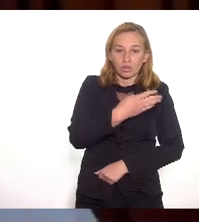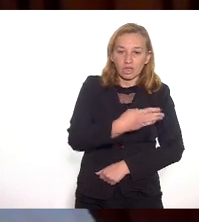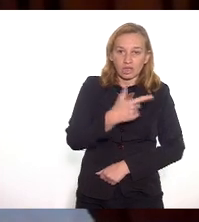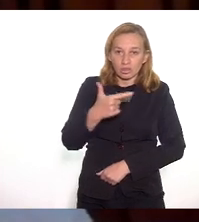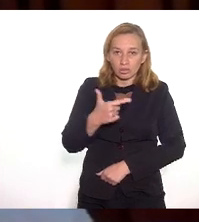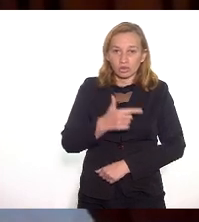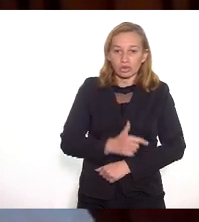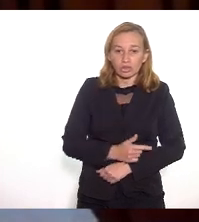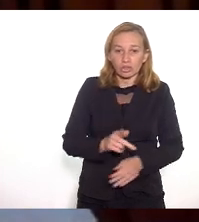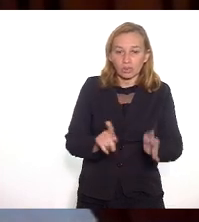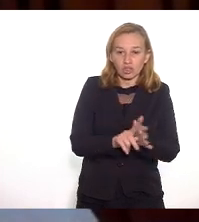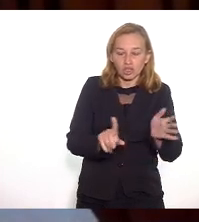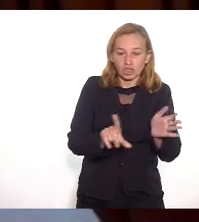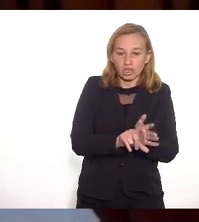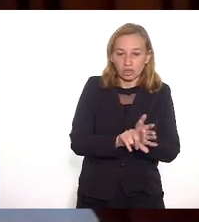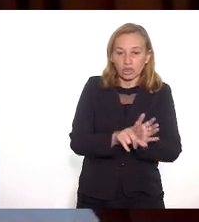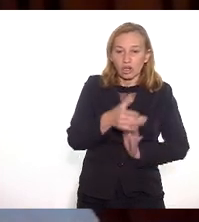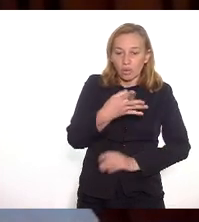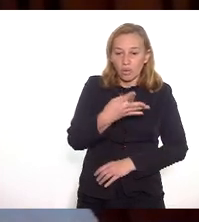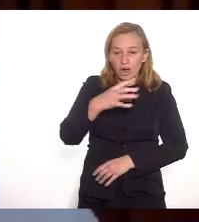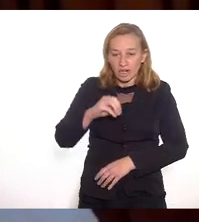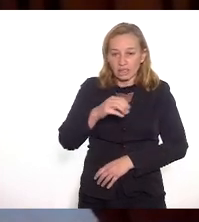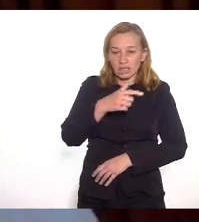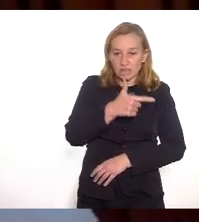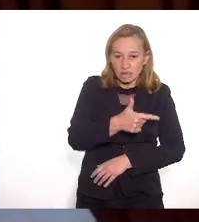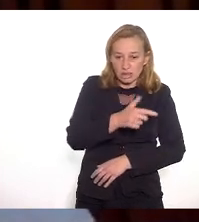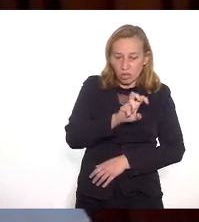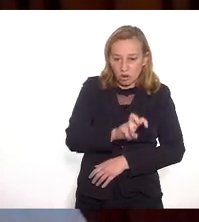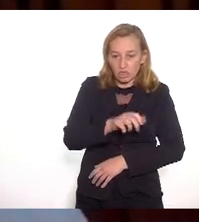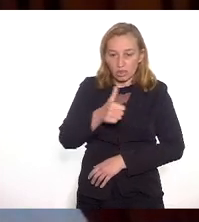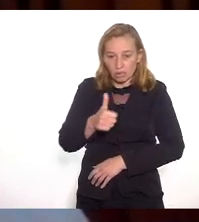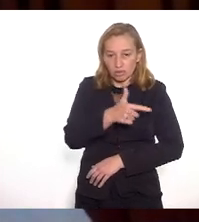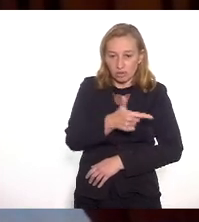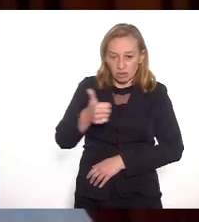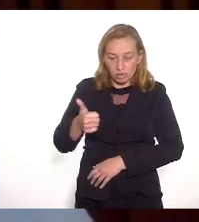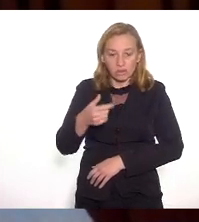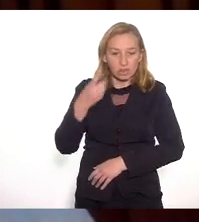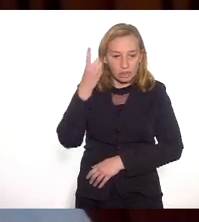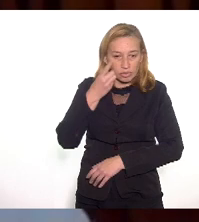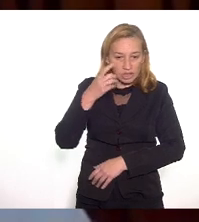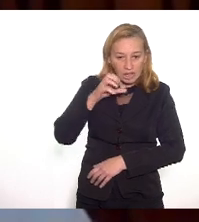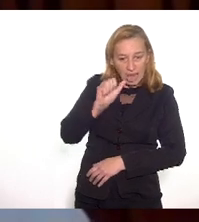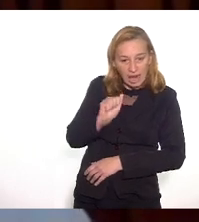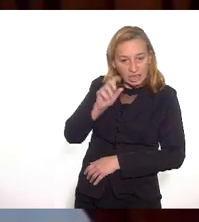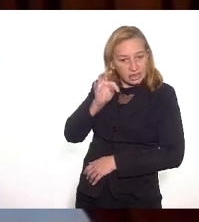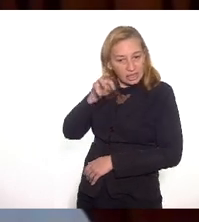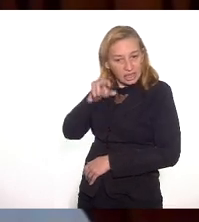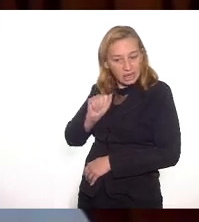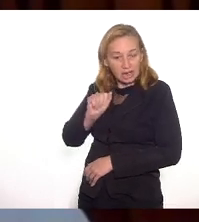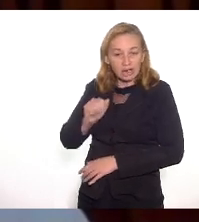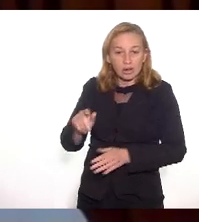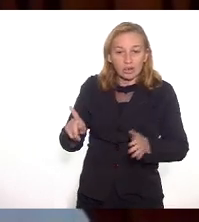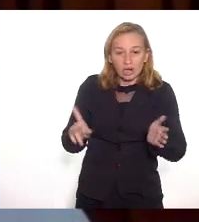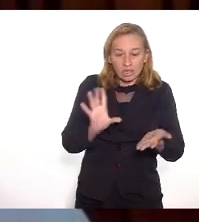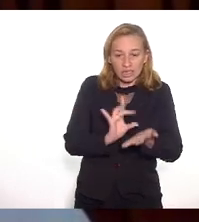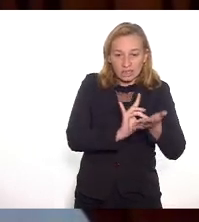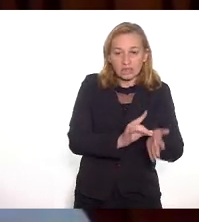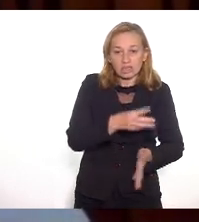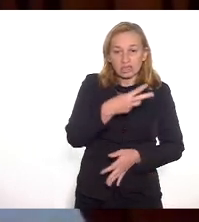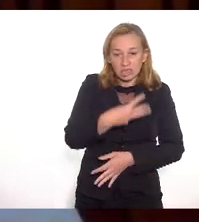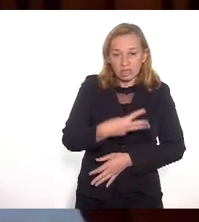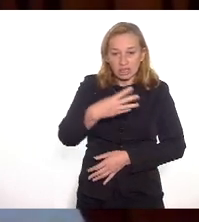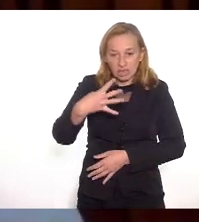42. Projeto de lei 4058/2021, autoria do deputado Átila Nunes, o parecer pela anexação, projeto de lei 3450